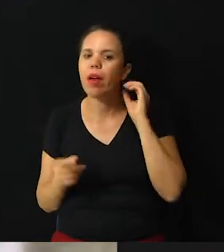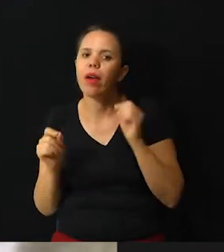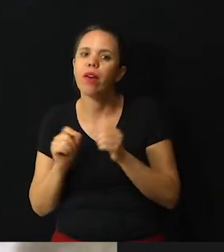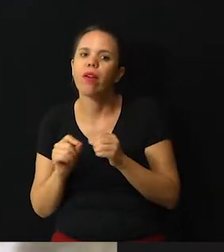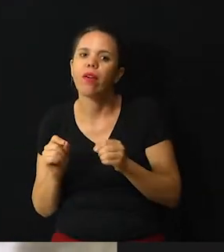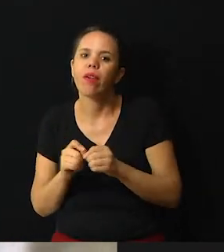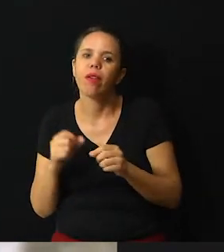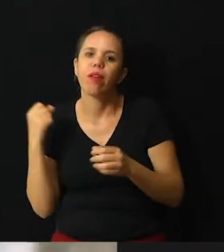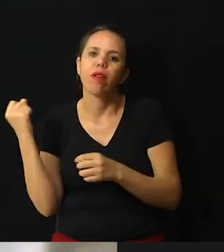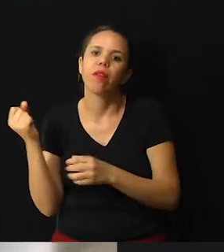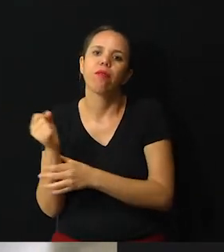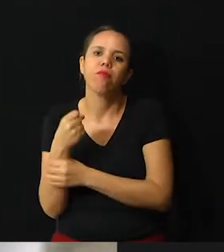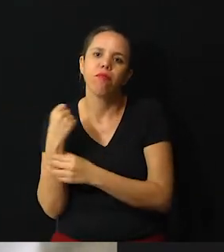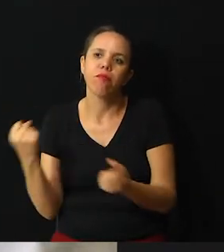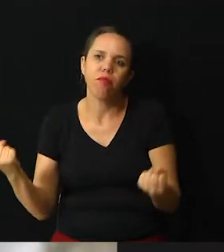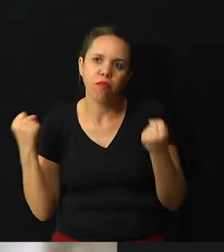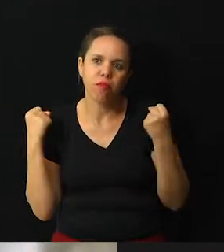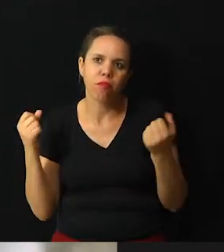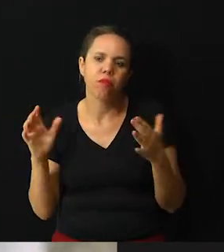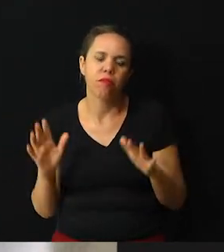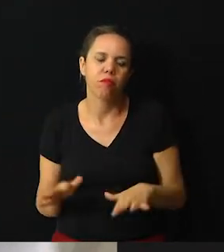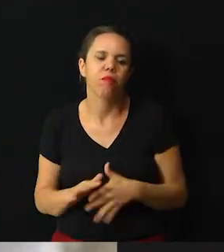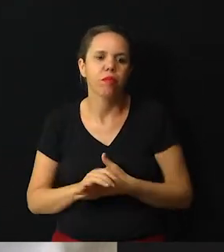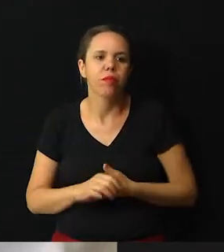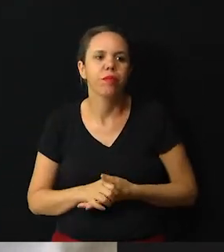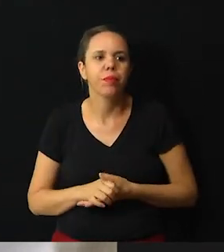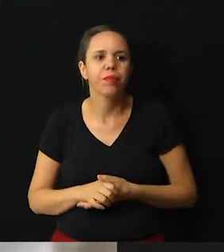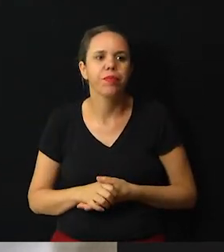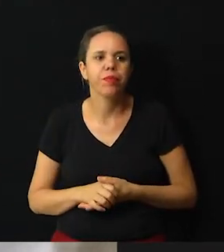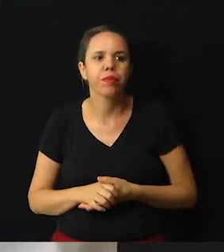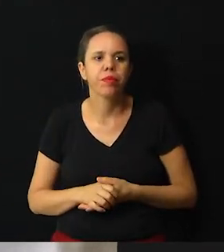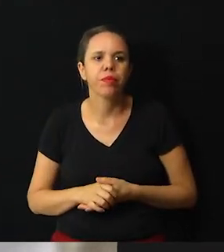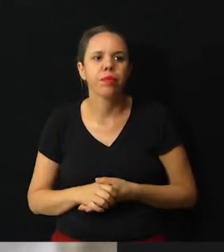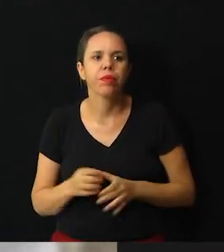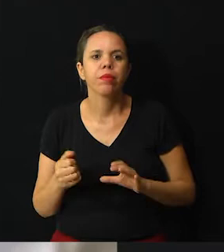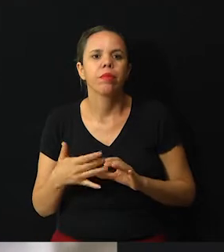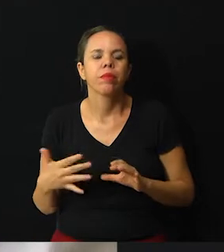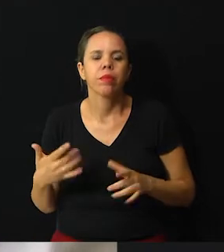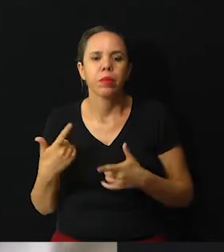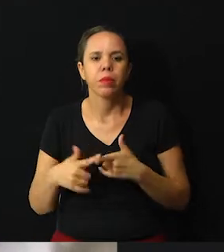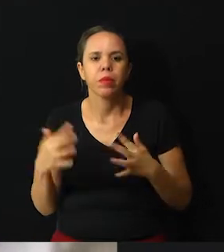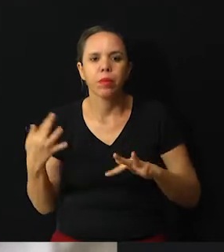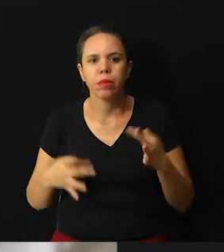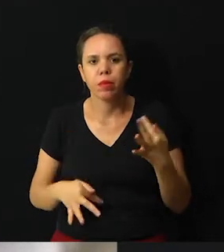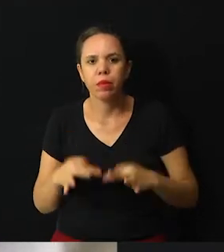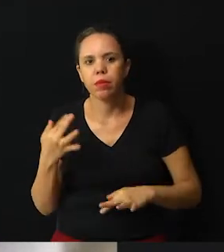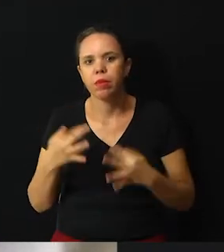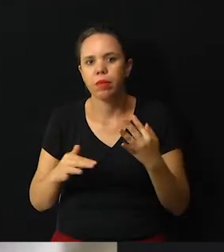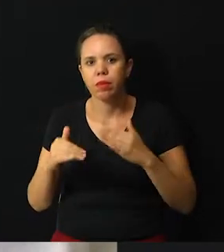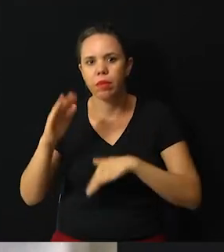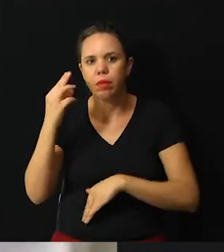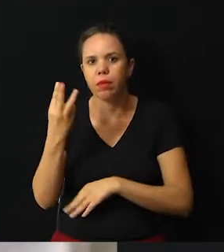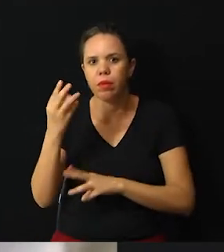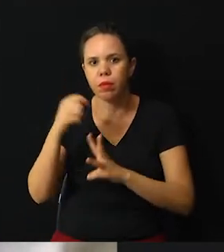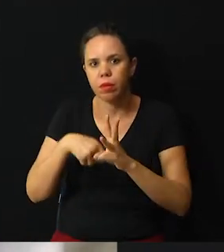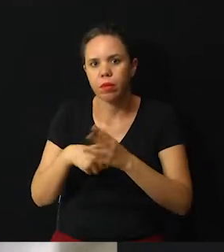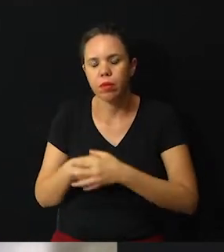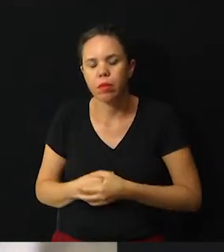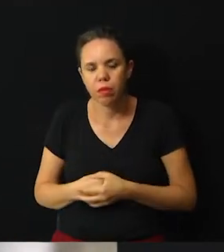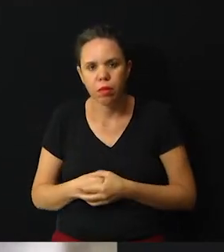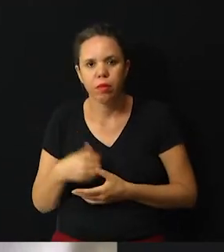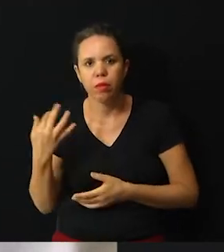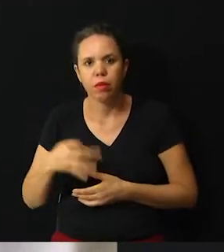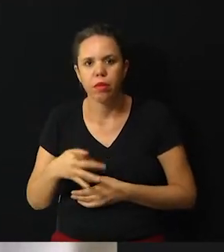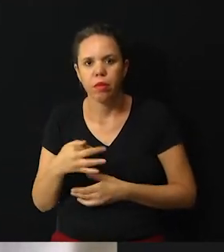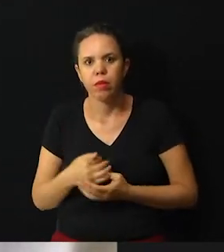uma tensão muscular, sei lá, alguma coisa. Mas a fibromialgia é característica de ter uma dor crônica acima de 3 meses